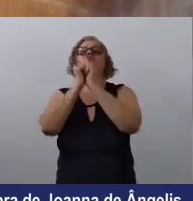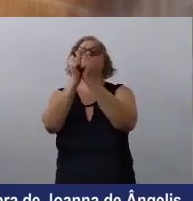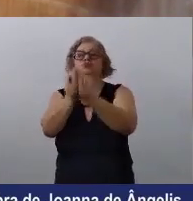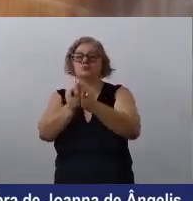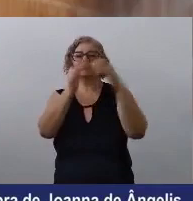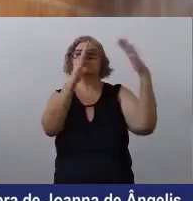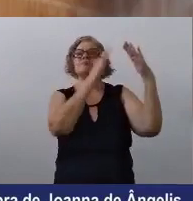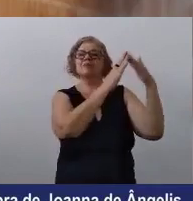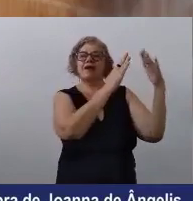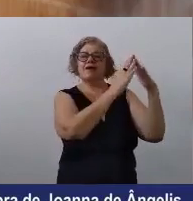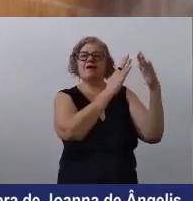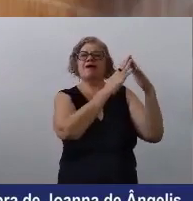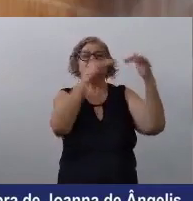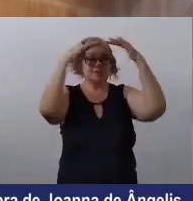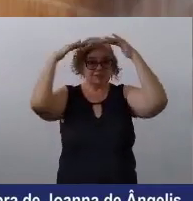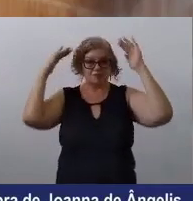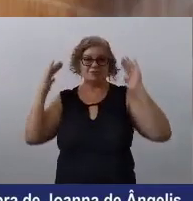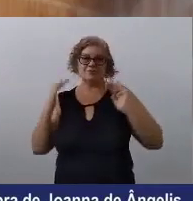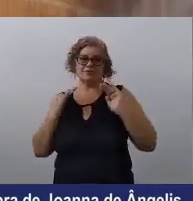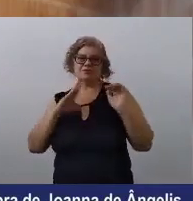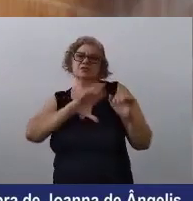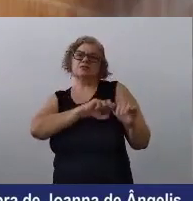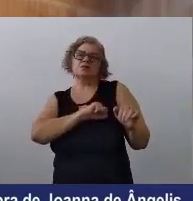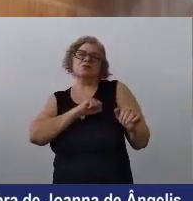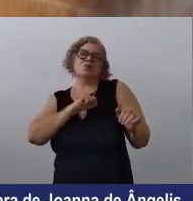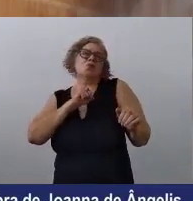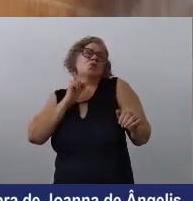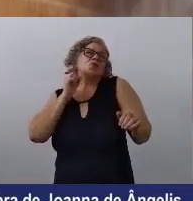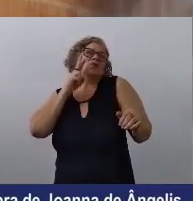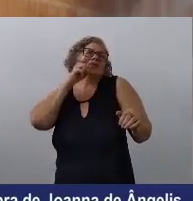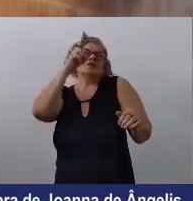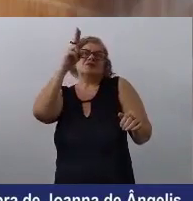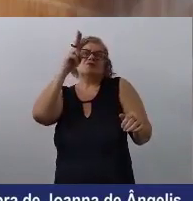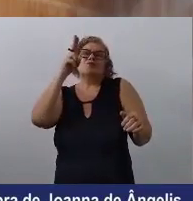esse amor tão transcendente que ela possui.